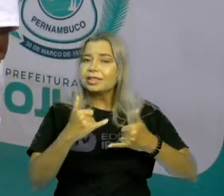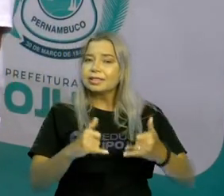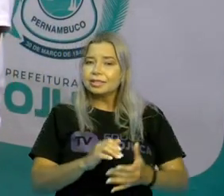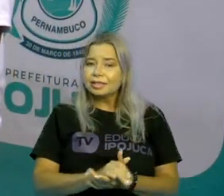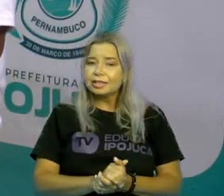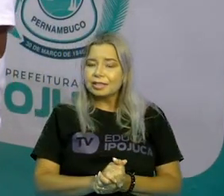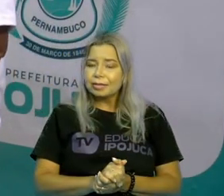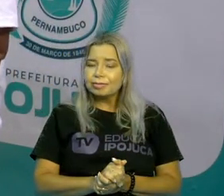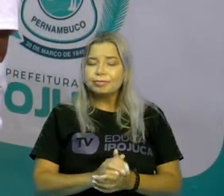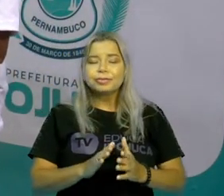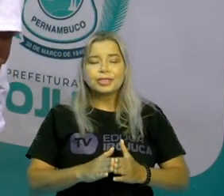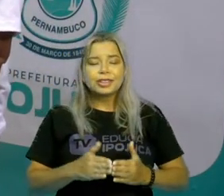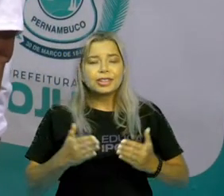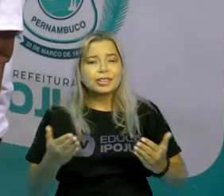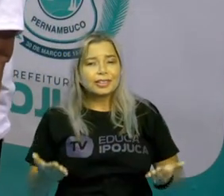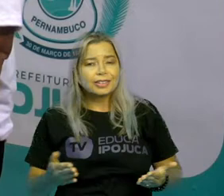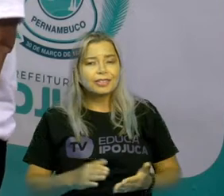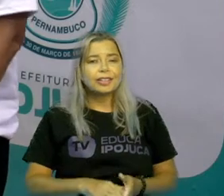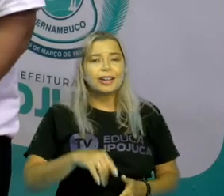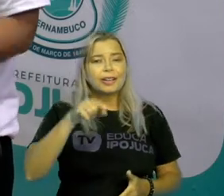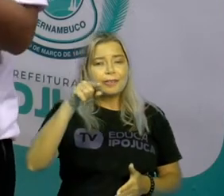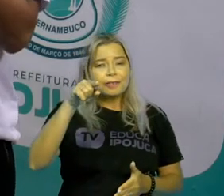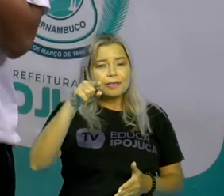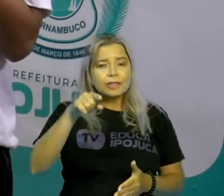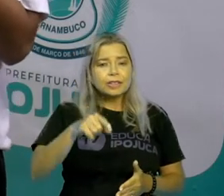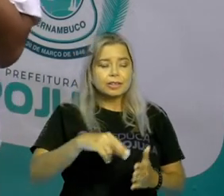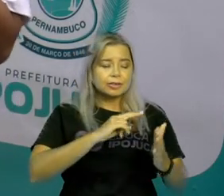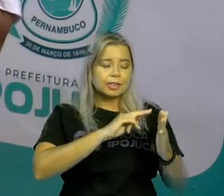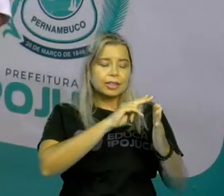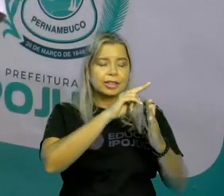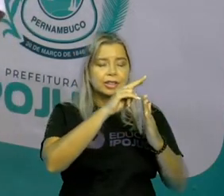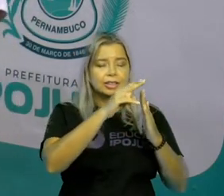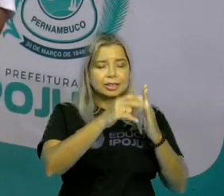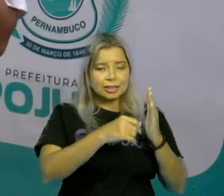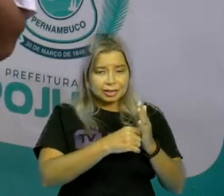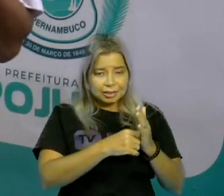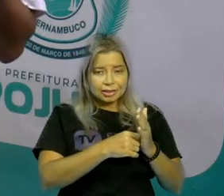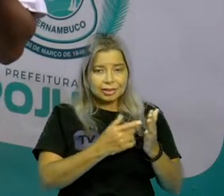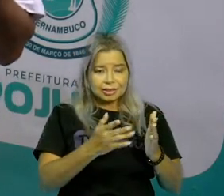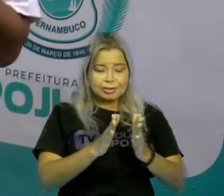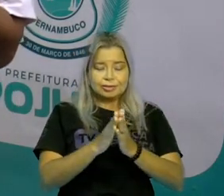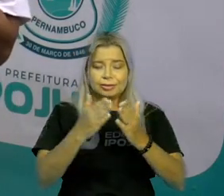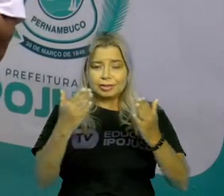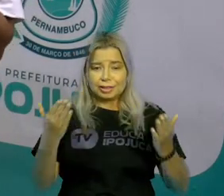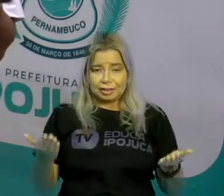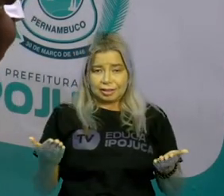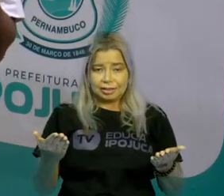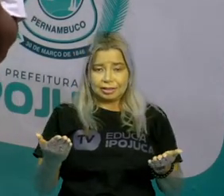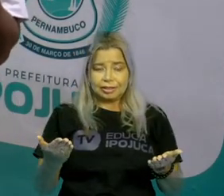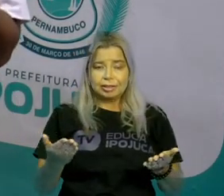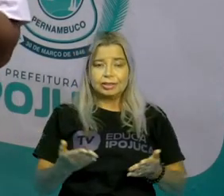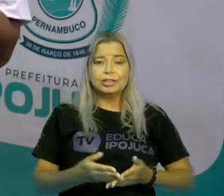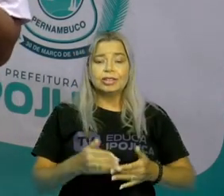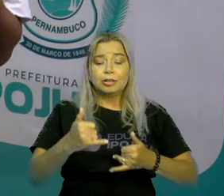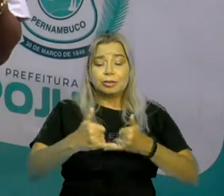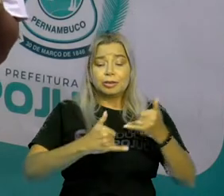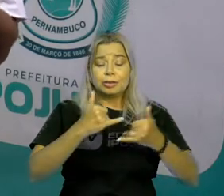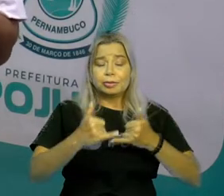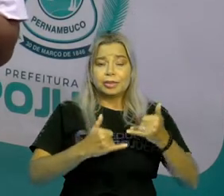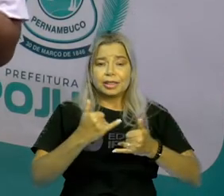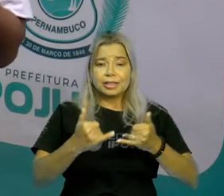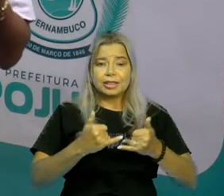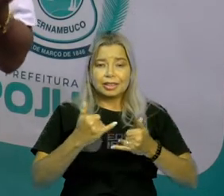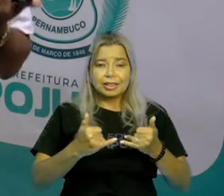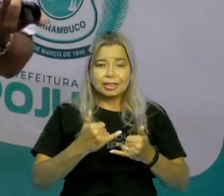Ilustre ou desenhe uma brincadeira que te apresenta lembranças afetivas. Faz isso no seu caderno agora, numa